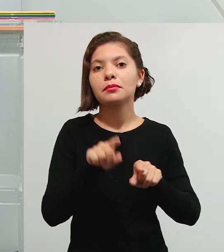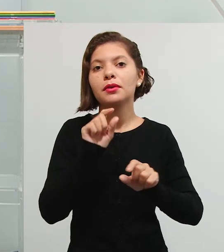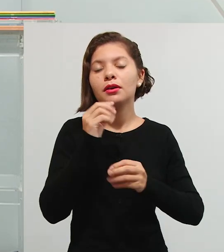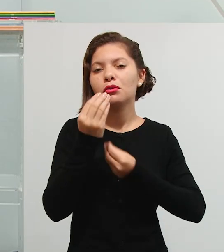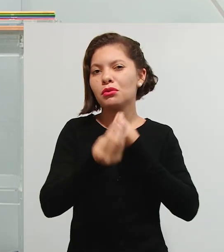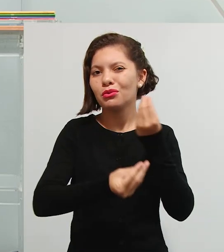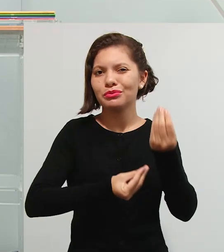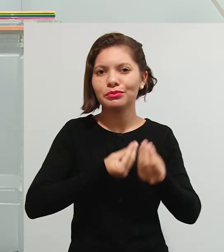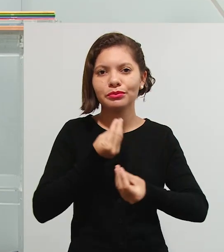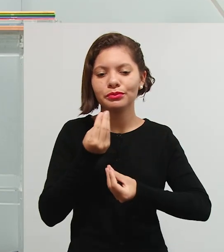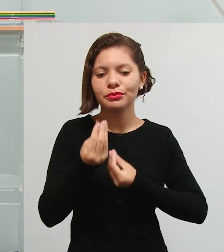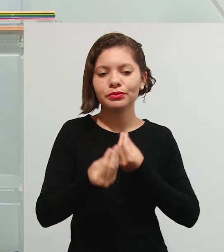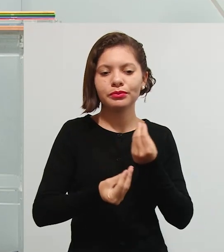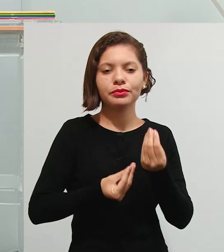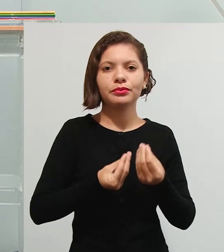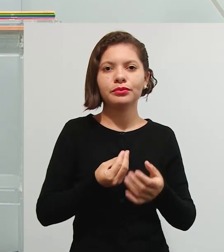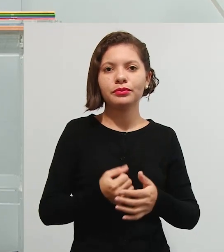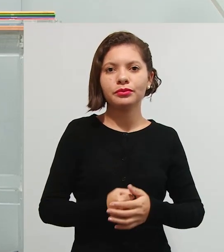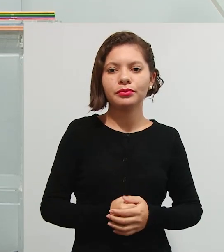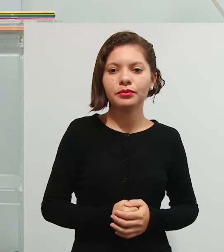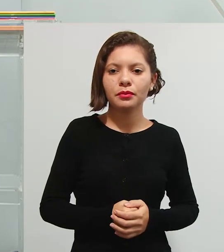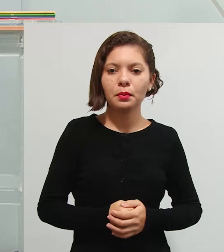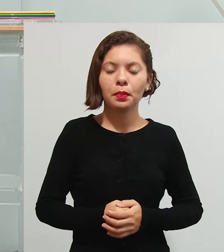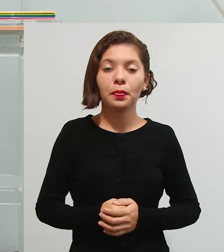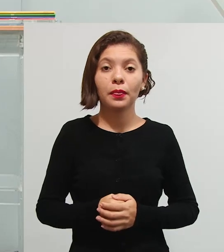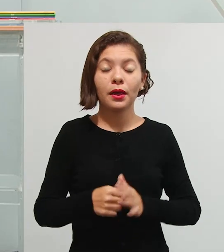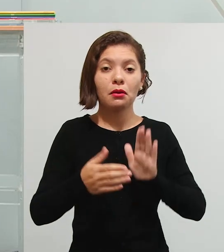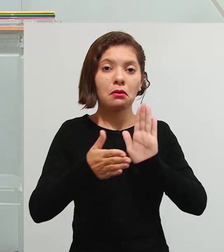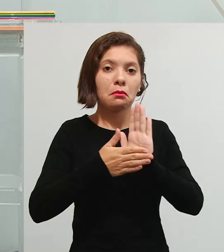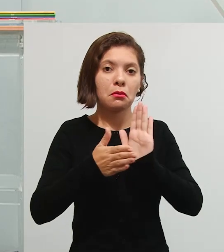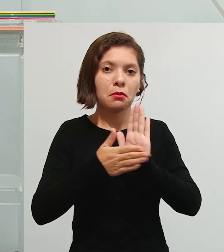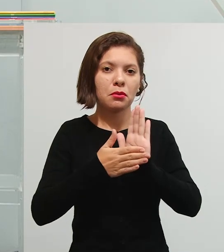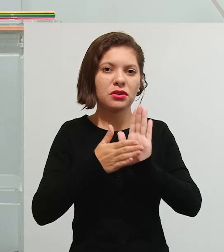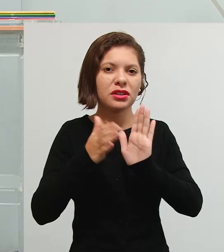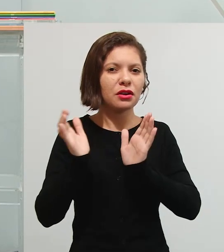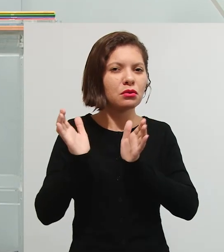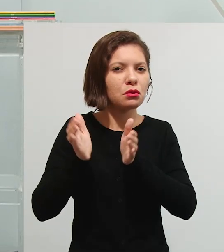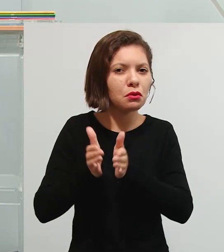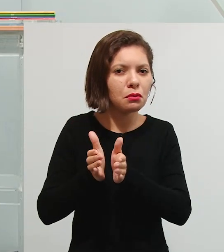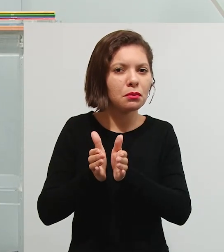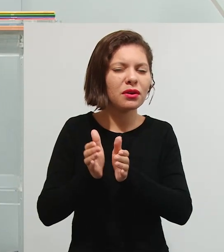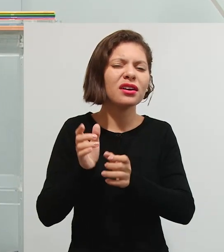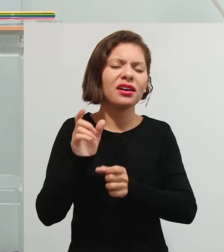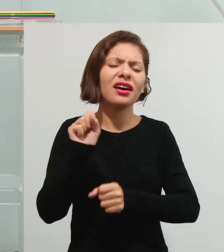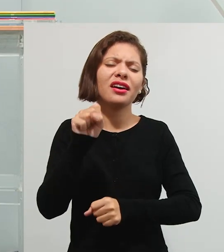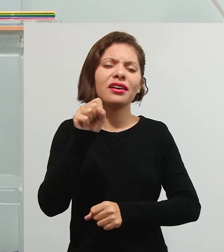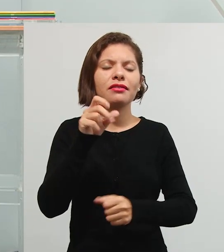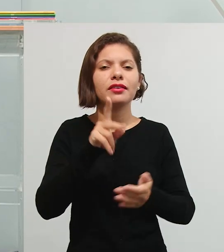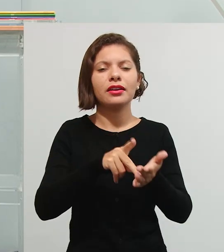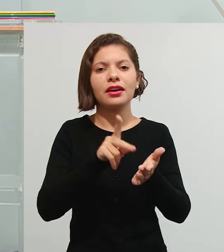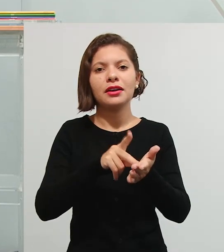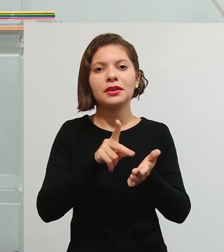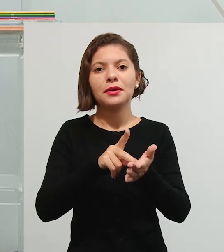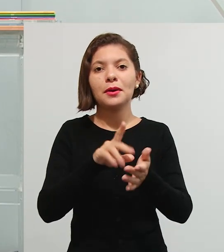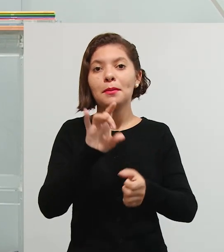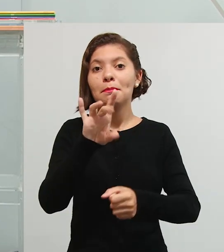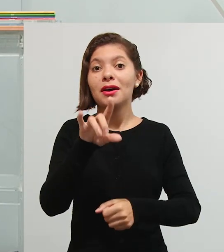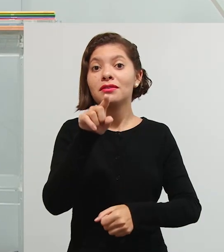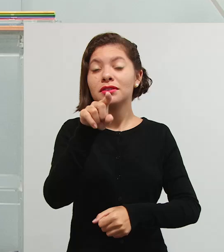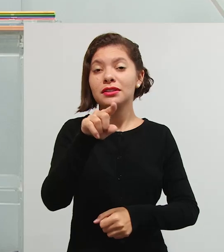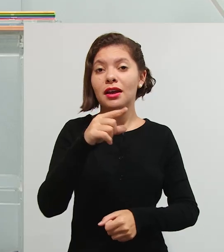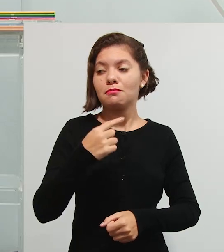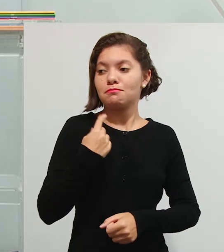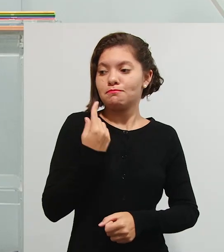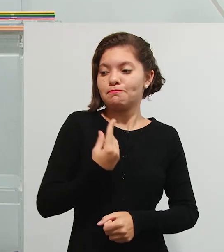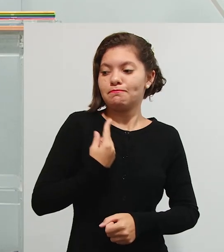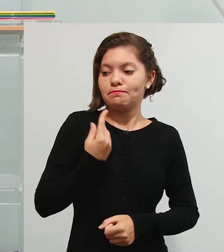de um modo mais, não que a proposta não seja coletiva, mas de um modo mais individualizado,